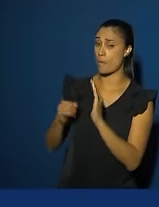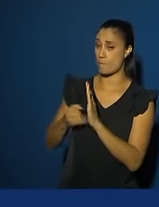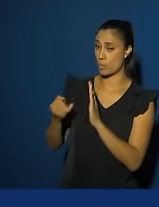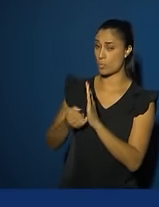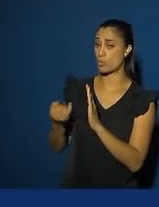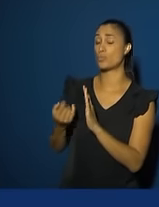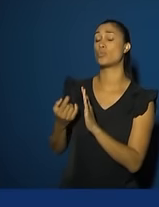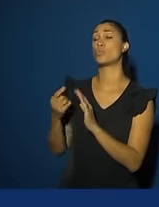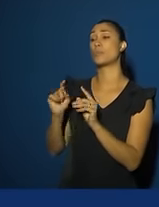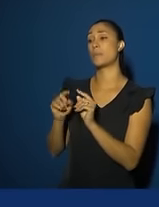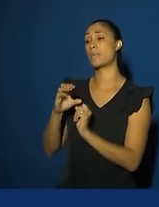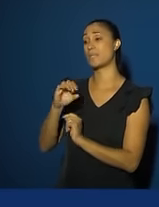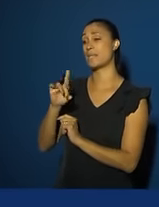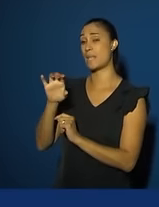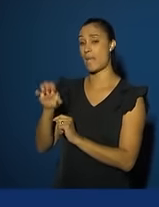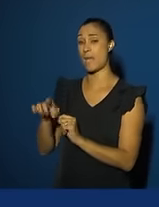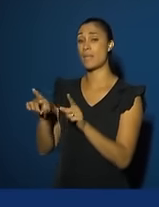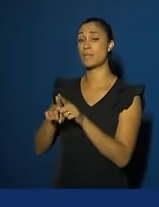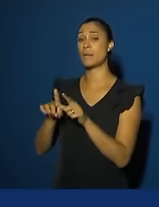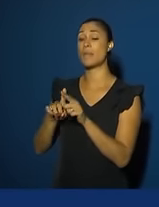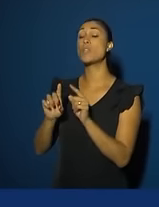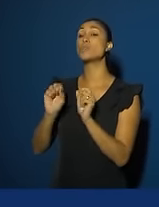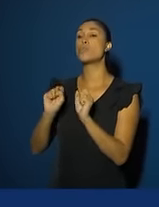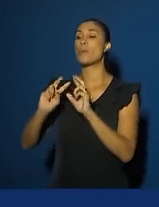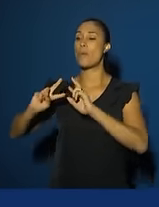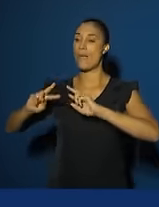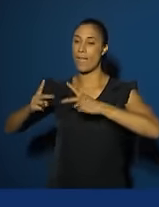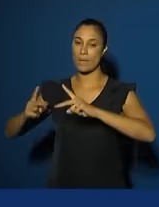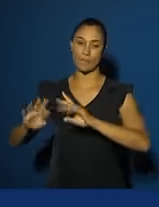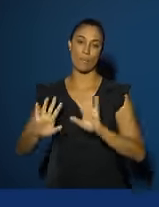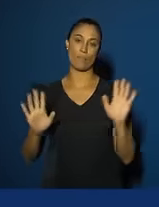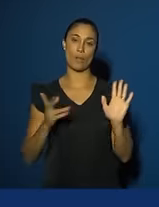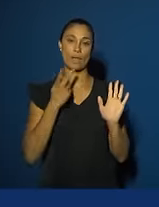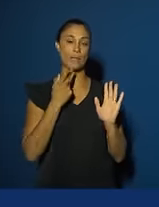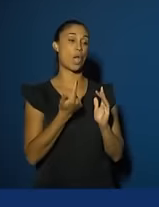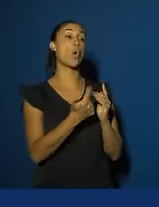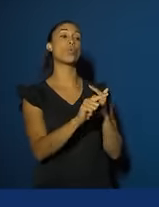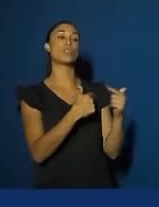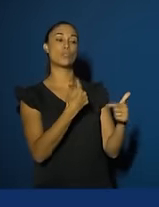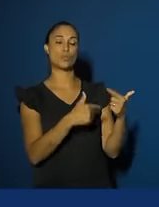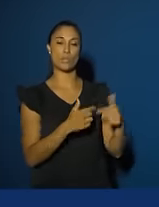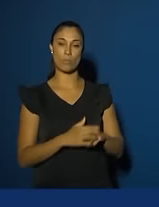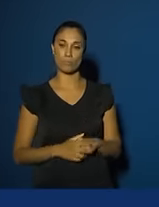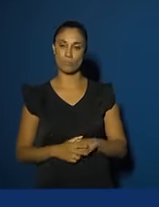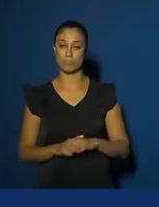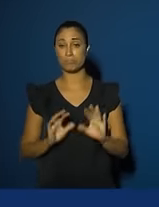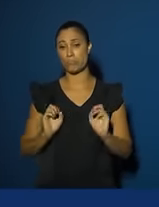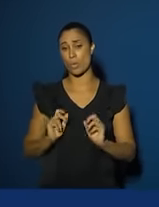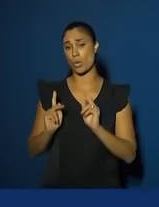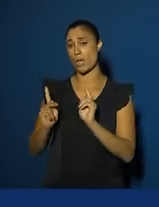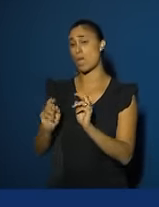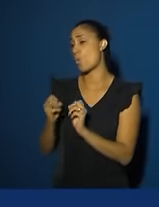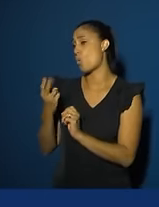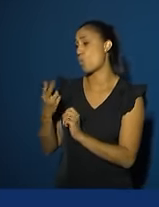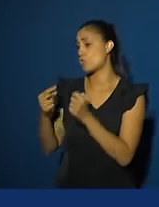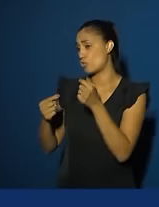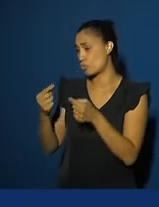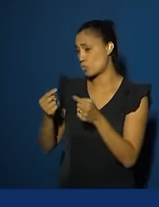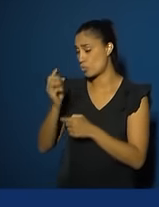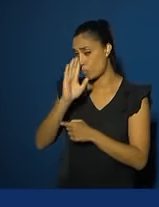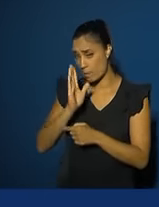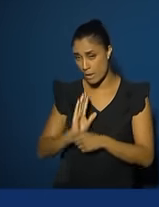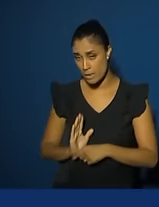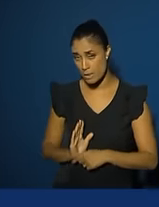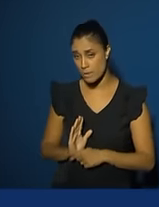renda médio da ocde e o imposto de soberan da ocde ele falou Não essa é outra discussão falei bom ho a gente discute o